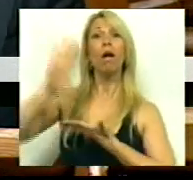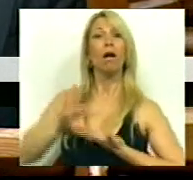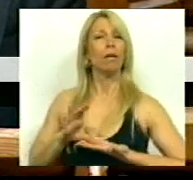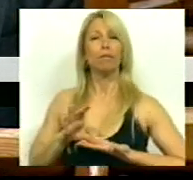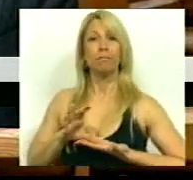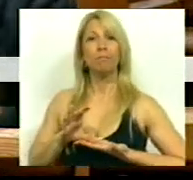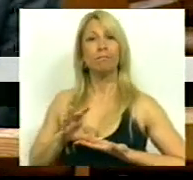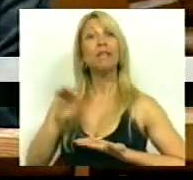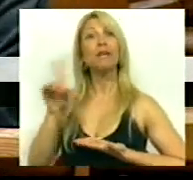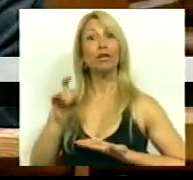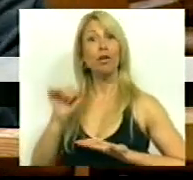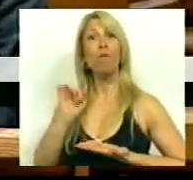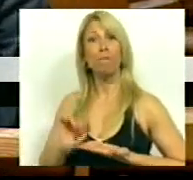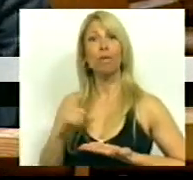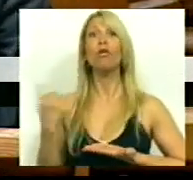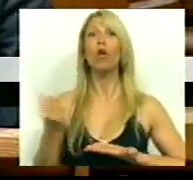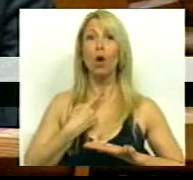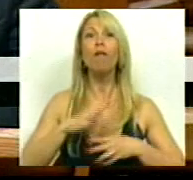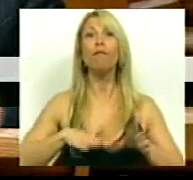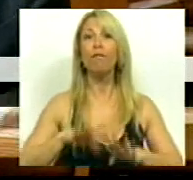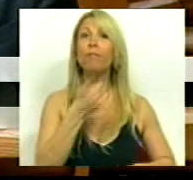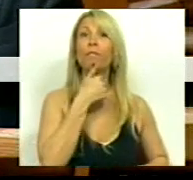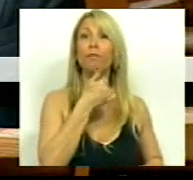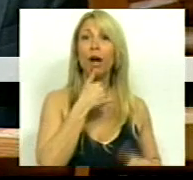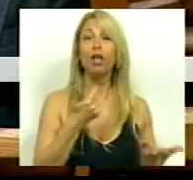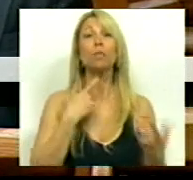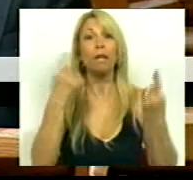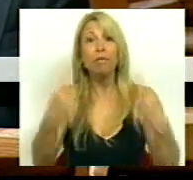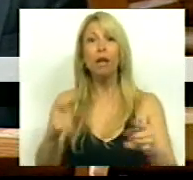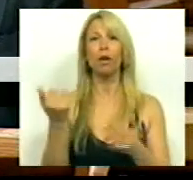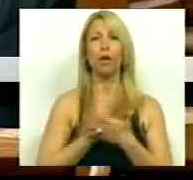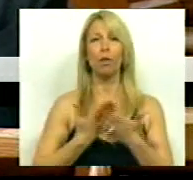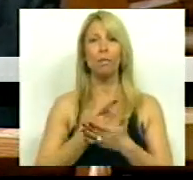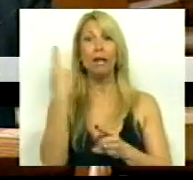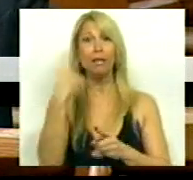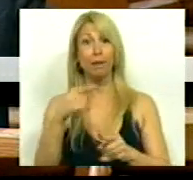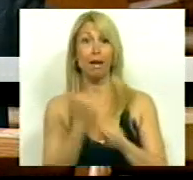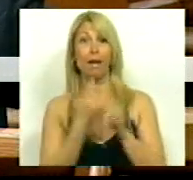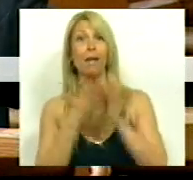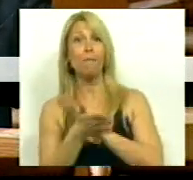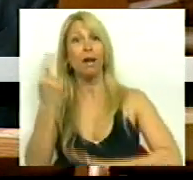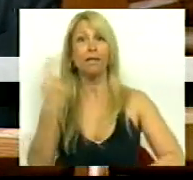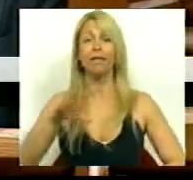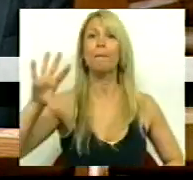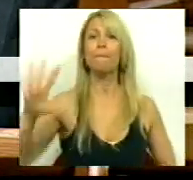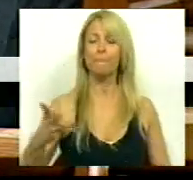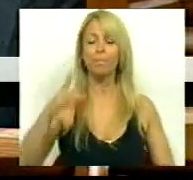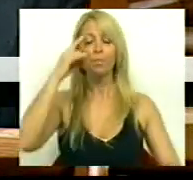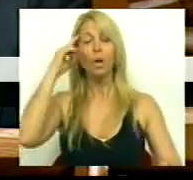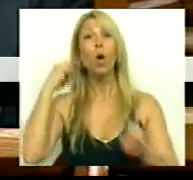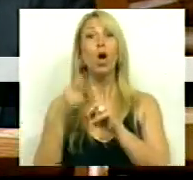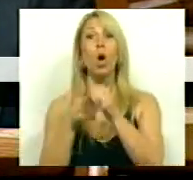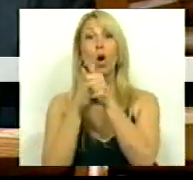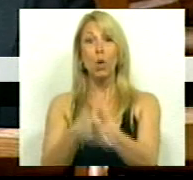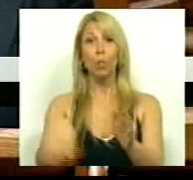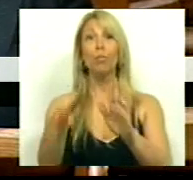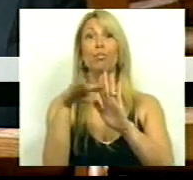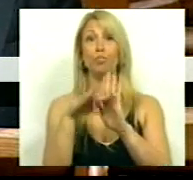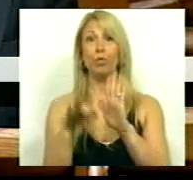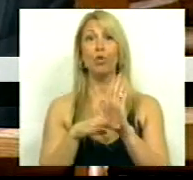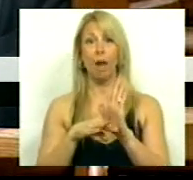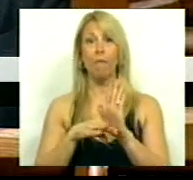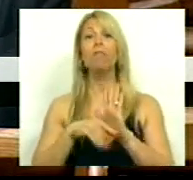o que teremos de fazer para ter economia, para ter emprego, para ter país. O objetivo do cumprimento deste programa